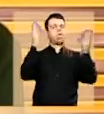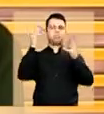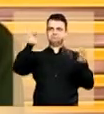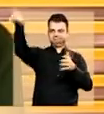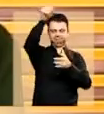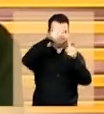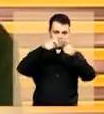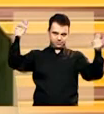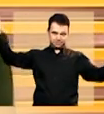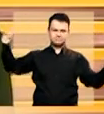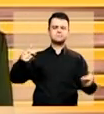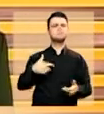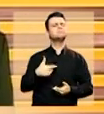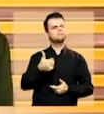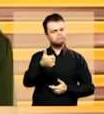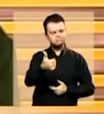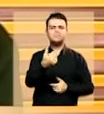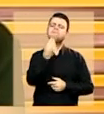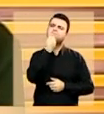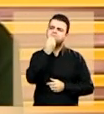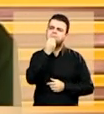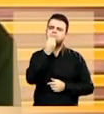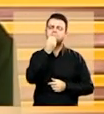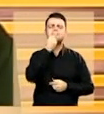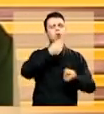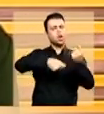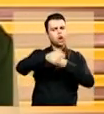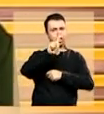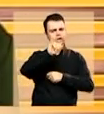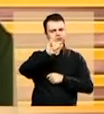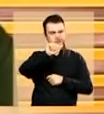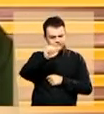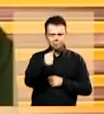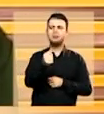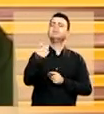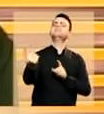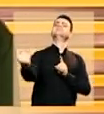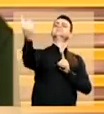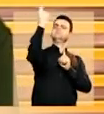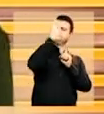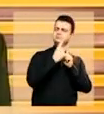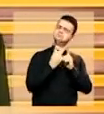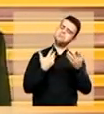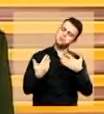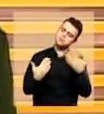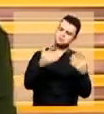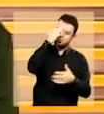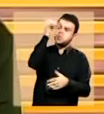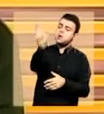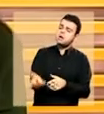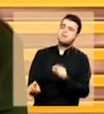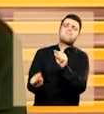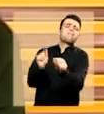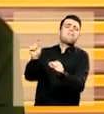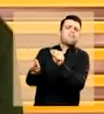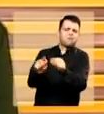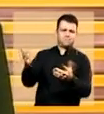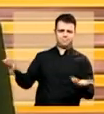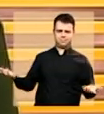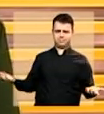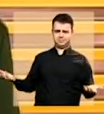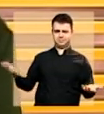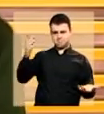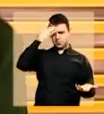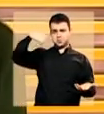gosta muito que vá até a loja, vá até a agência e converse com a gente pra gente saber quem ela é. Porque muitas vezes as pessoas têm uma ideia do